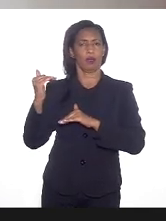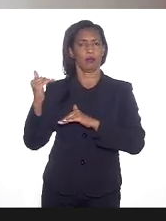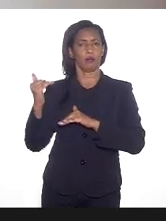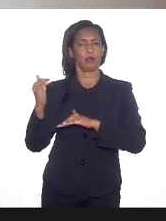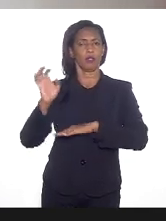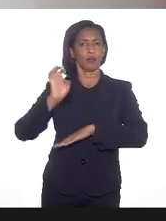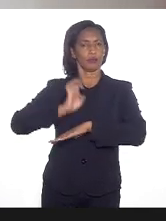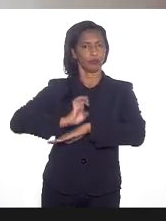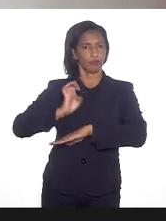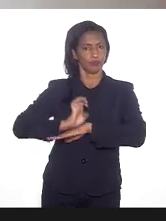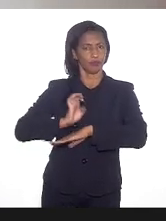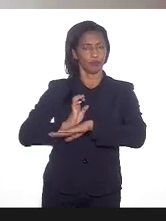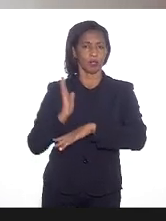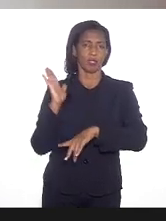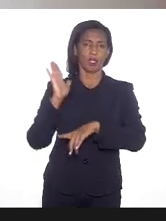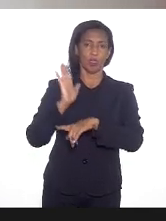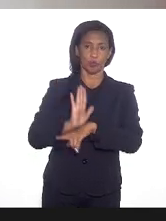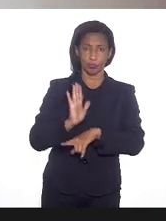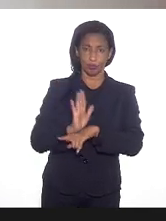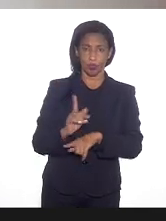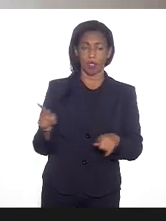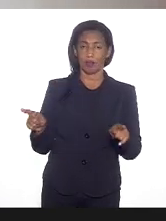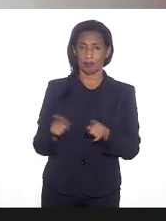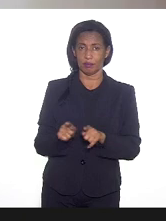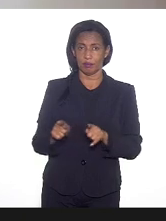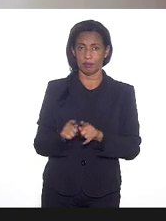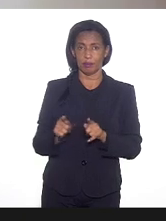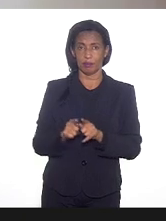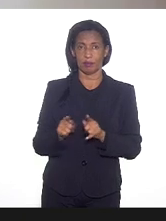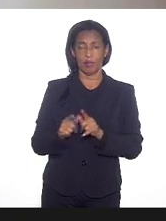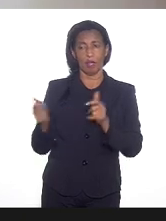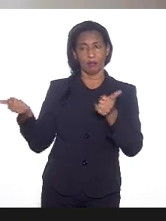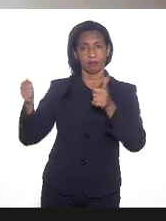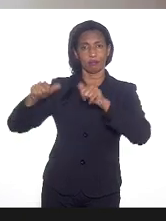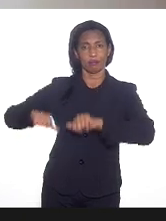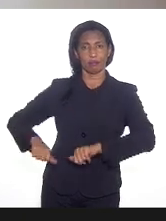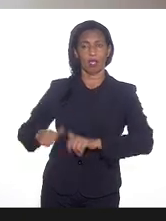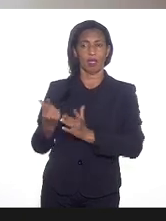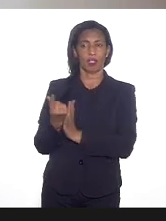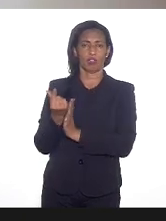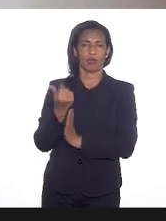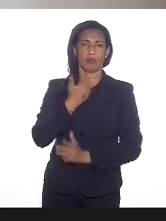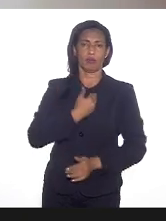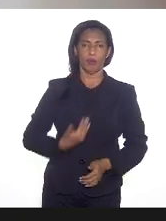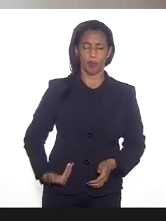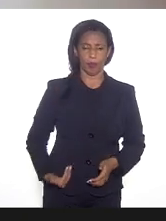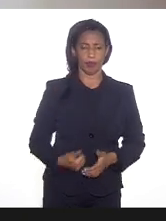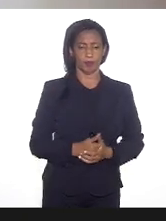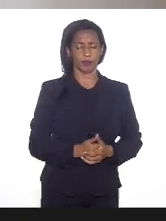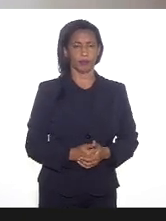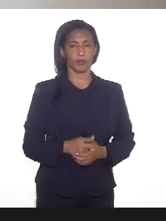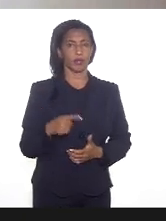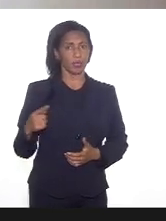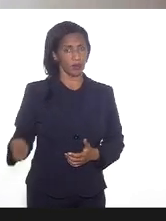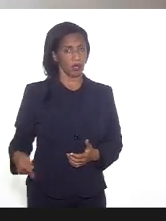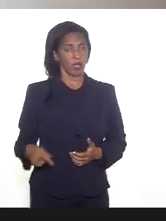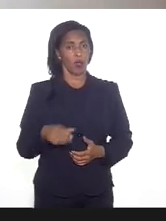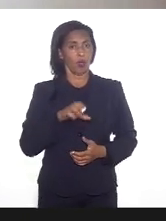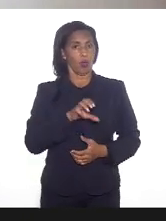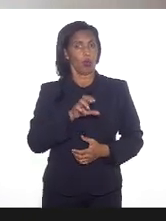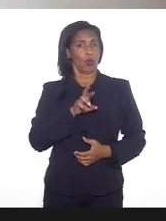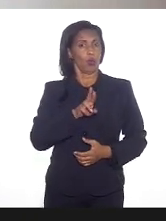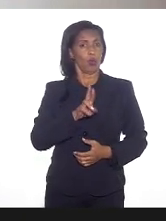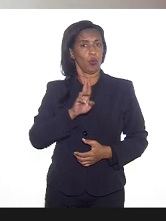e que ajudaram a colapsar ainda mais as finanças públicas. Nesse caso, tendo uma especificidade cruel, que